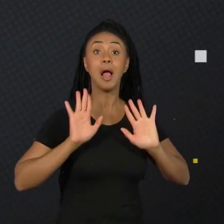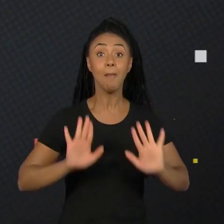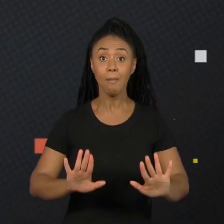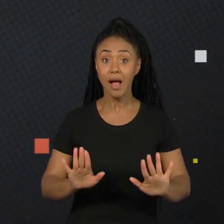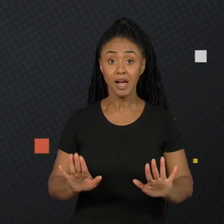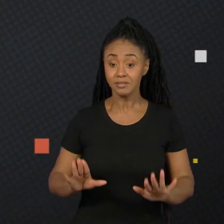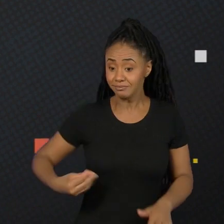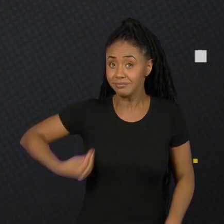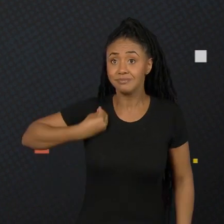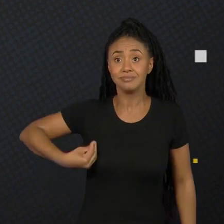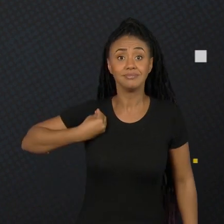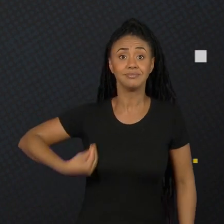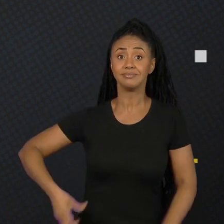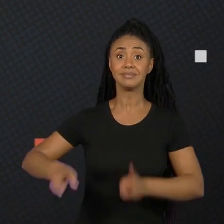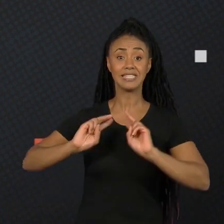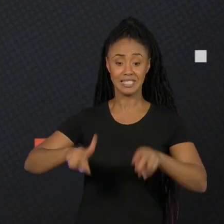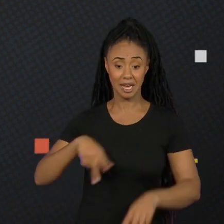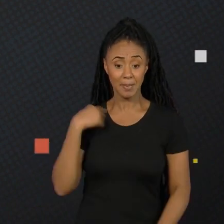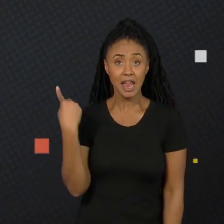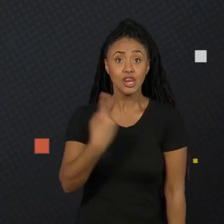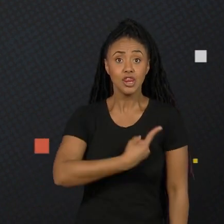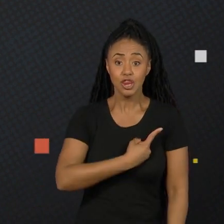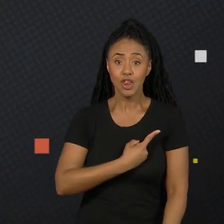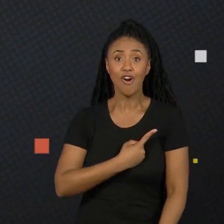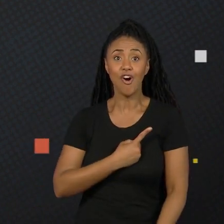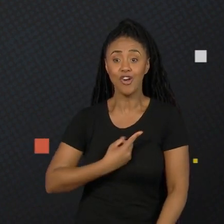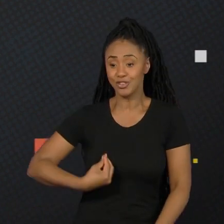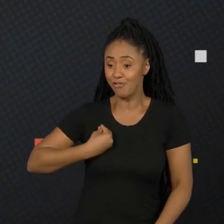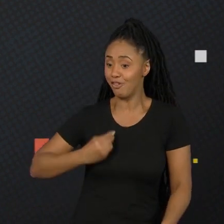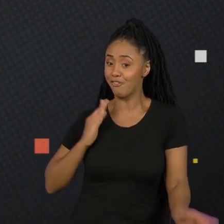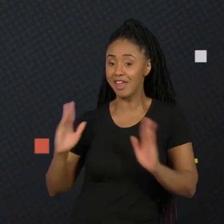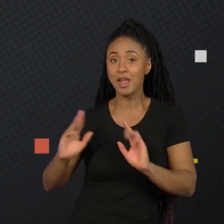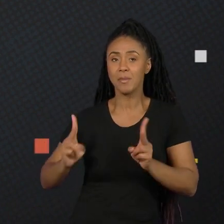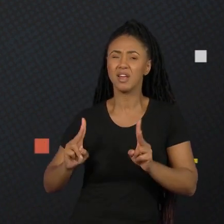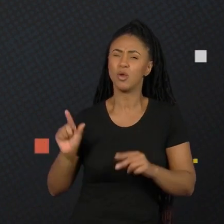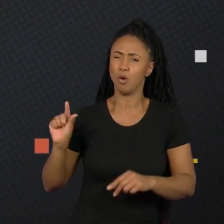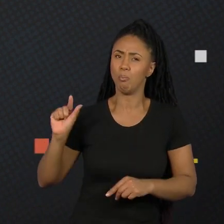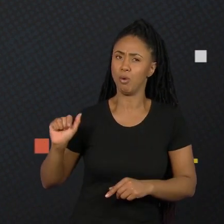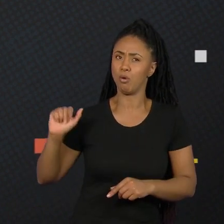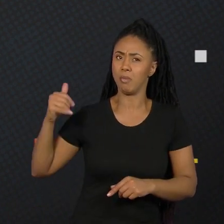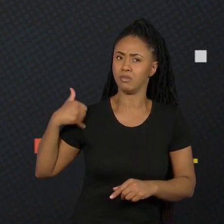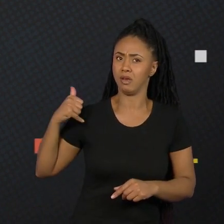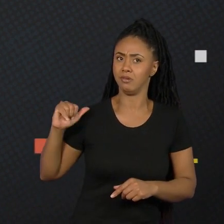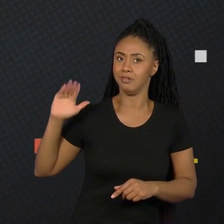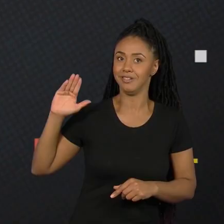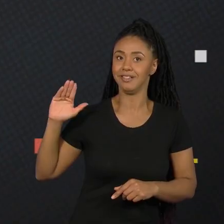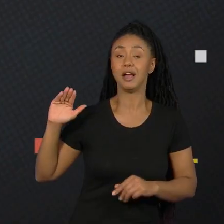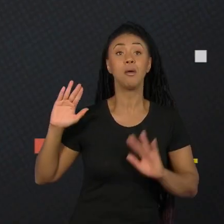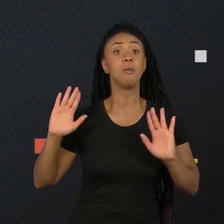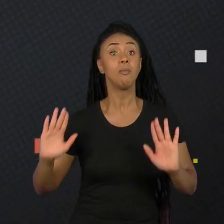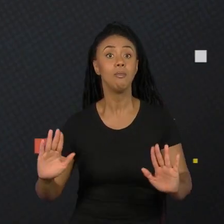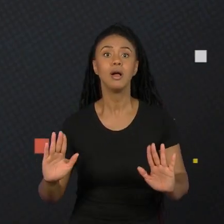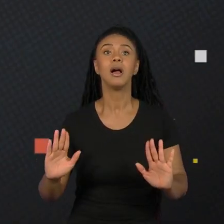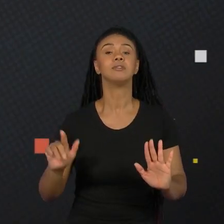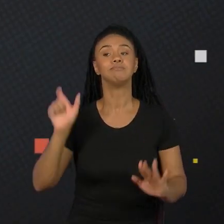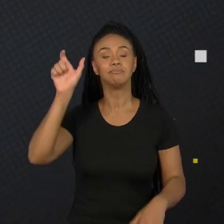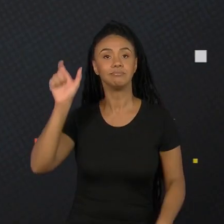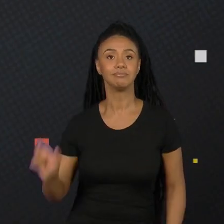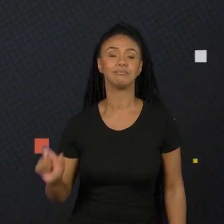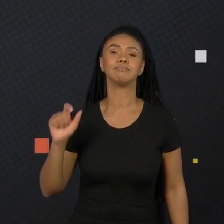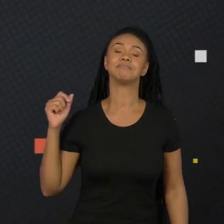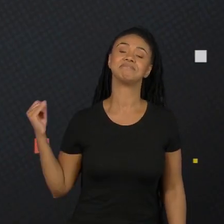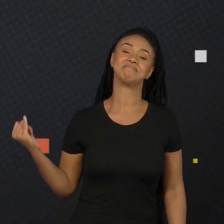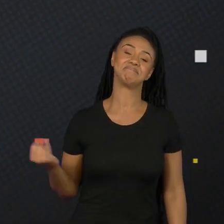é sempre, pertence à nossa geração, embora eu seja um pouco mais velho. Mas é muito